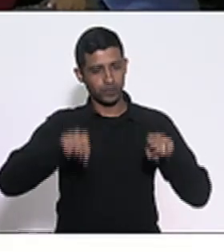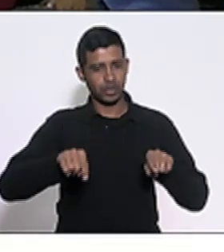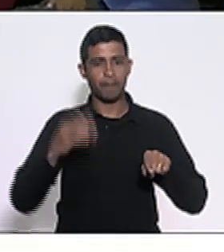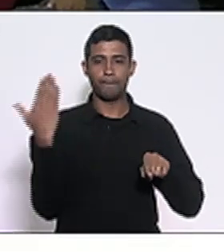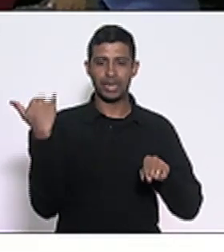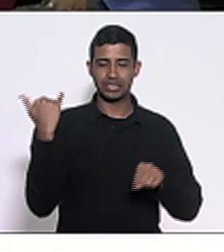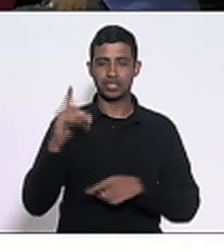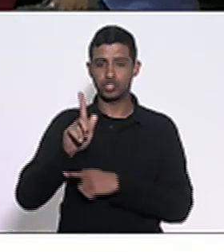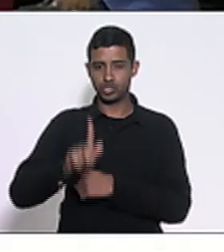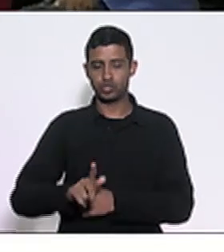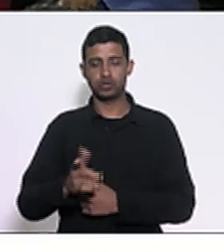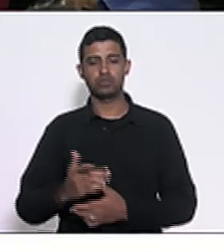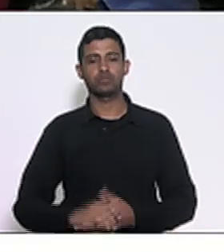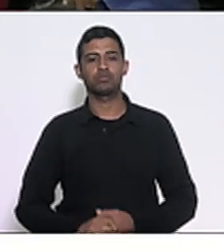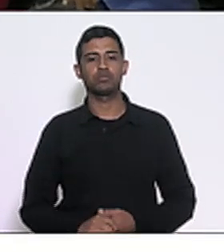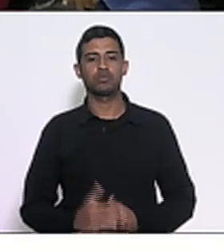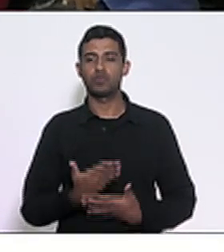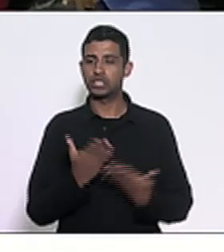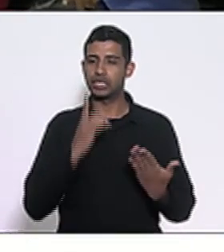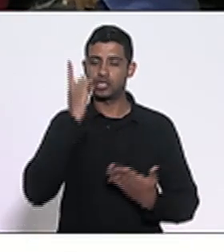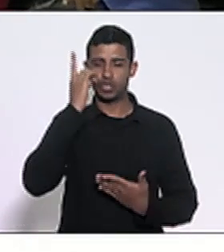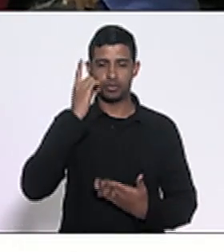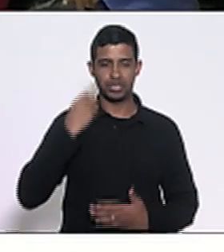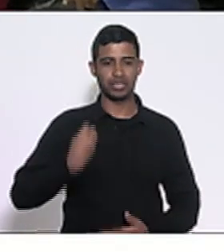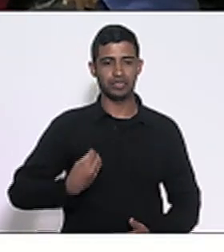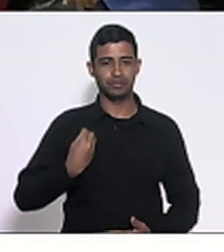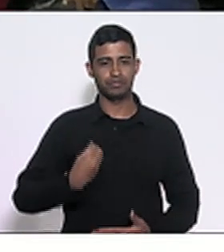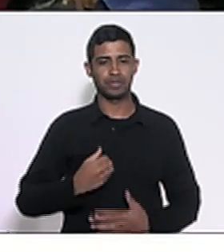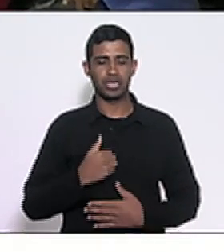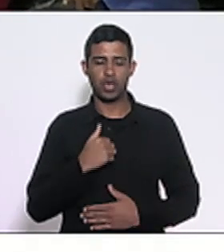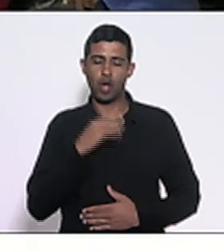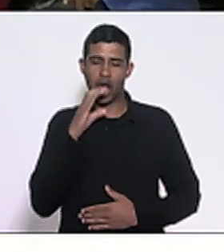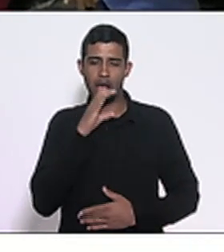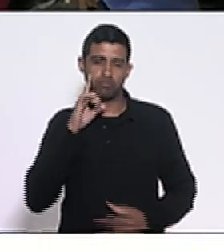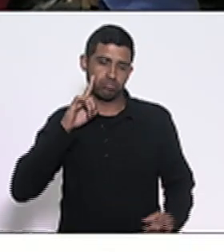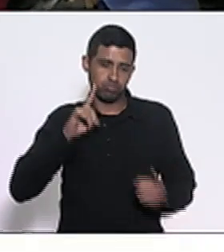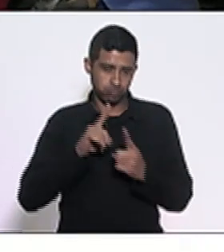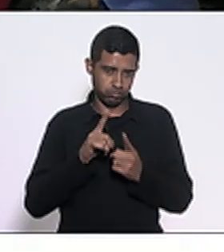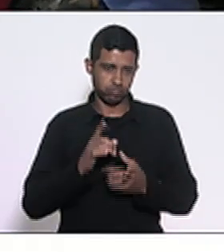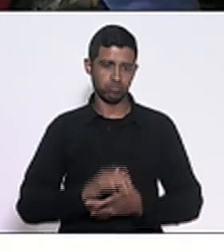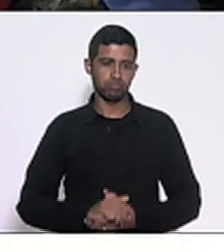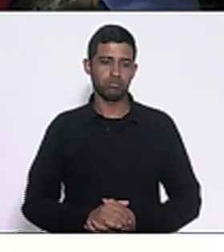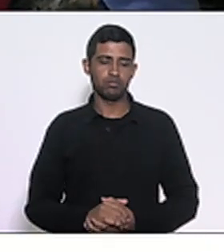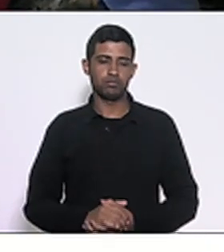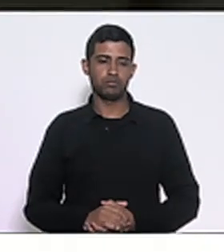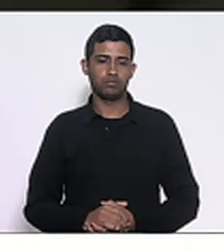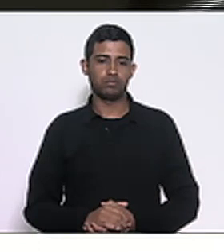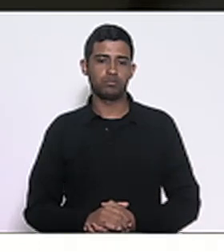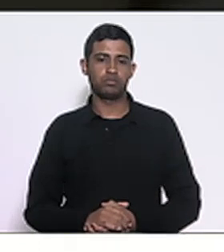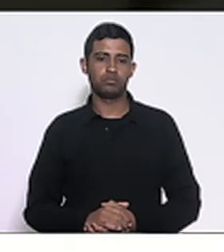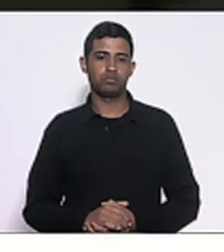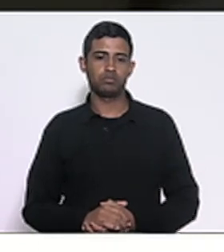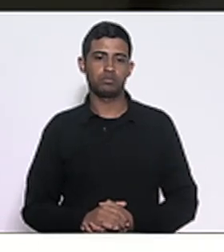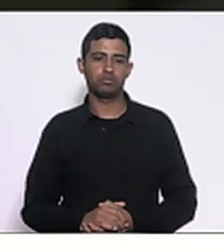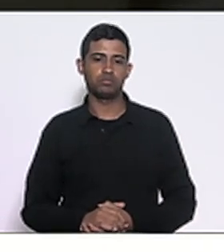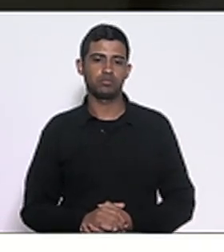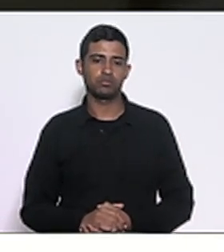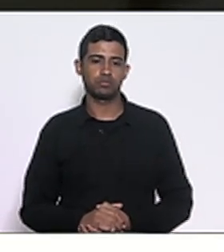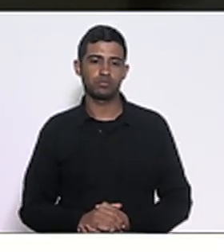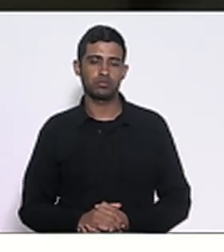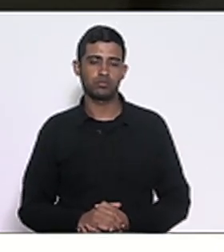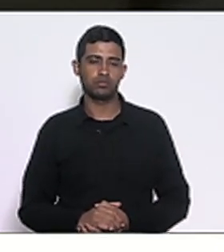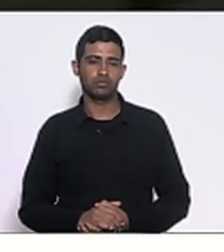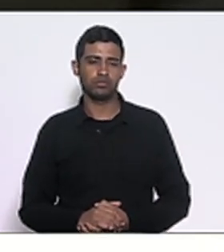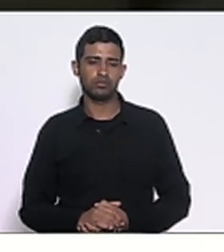ex-gestores, aos deputados aqui presentes. Eu serei breve, estava aqui lendo justamente o relato das primeiras falas feitas